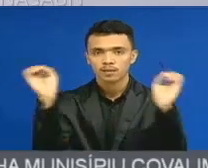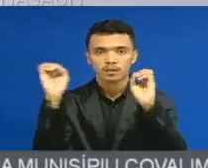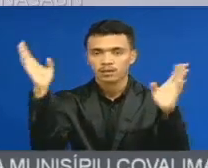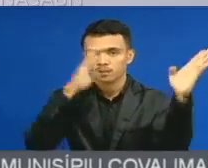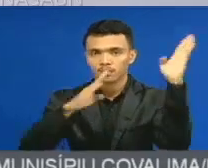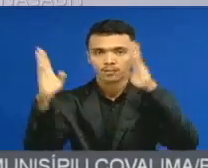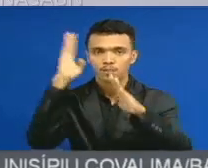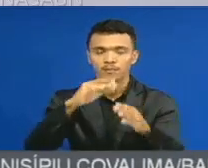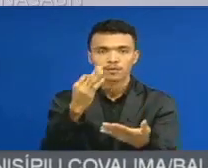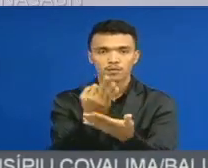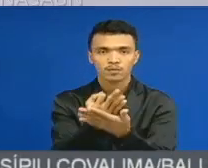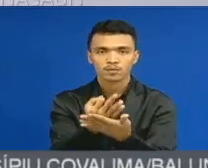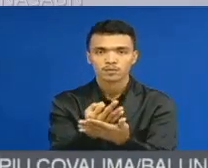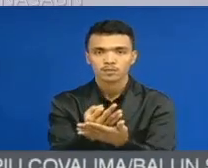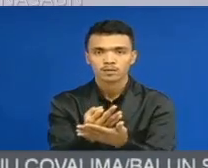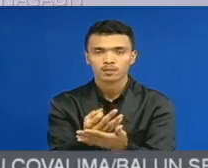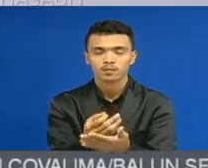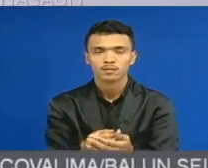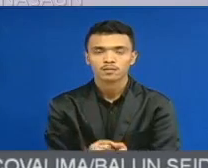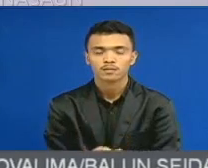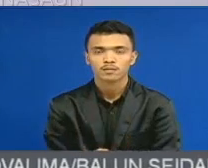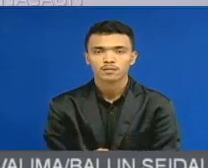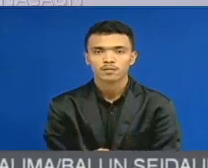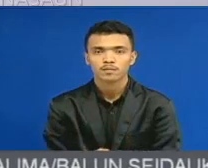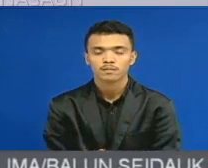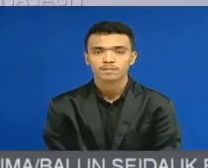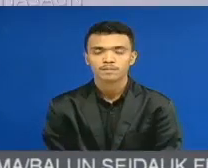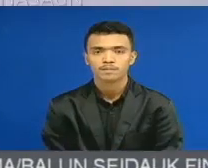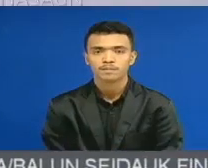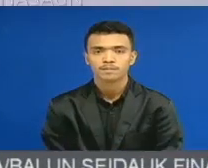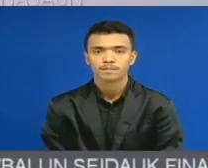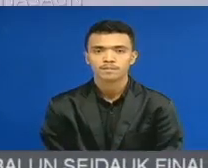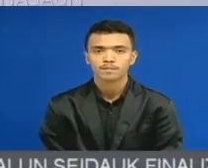Eu bati o orçamento, nem mais bye-bye, não é? Habitualmente,